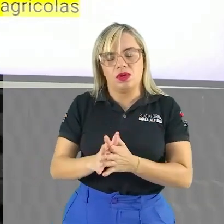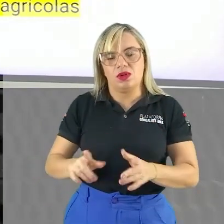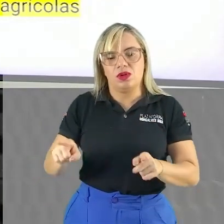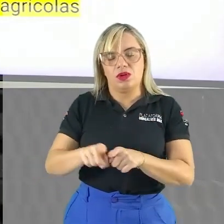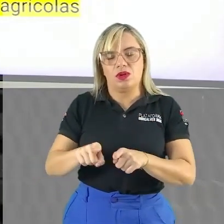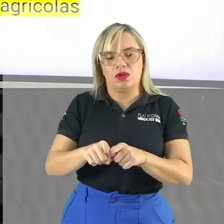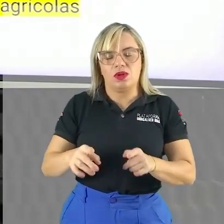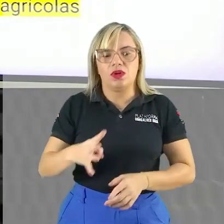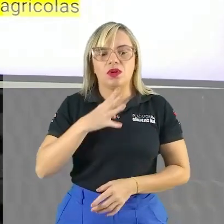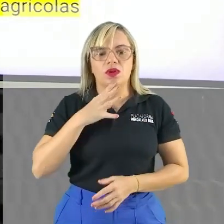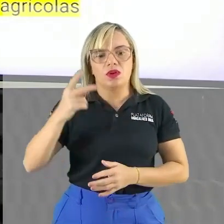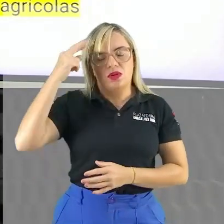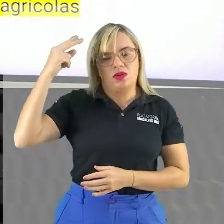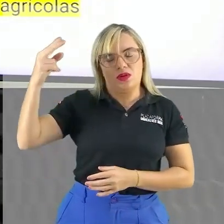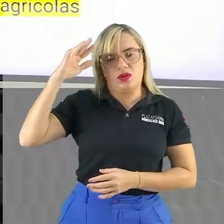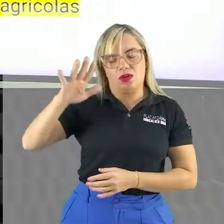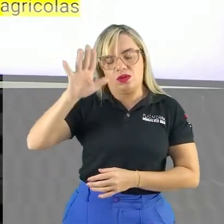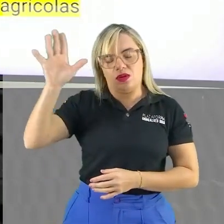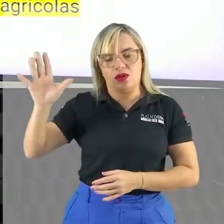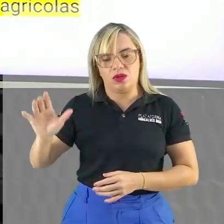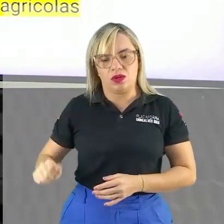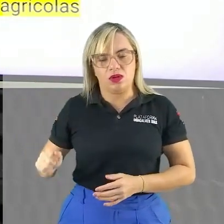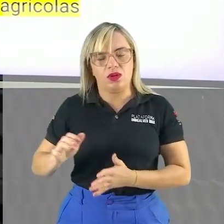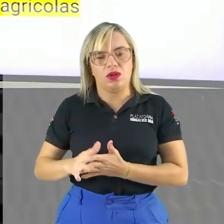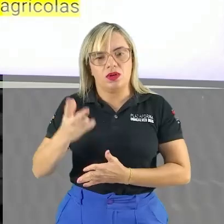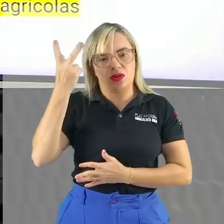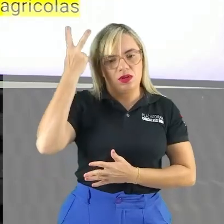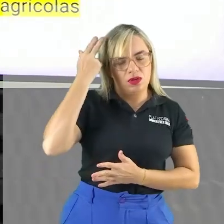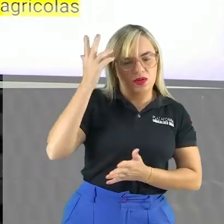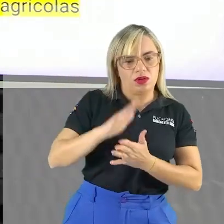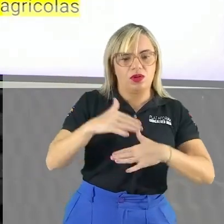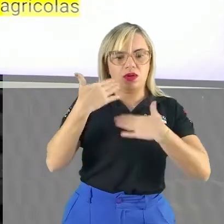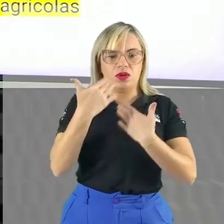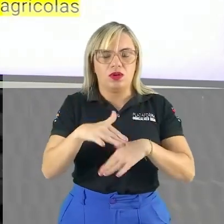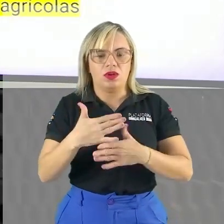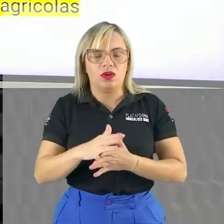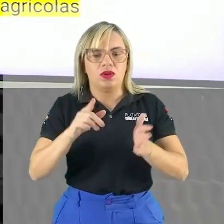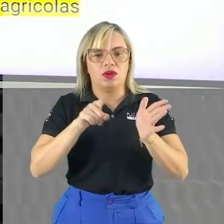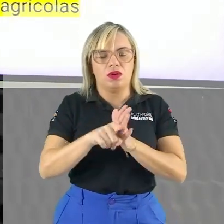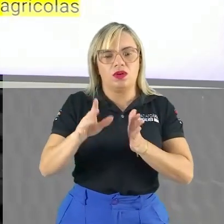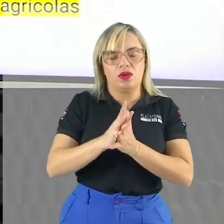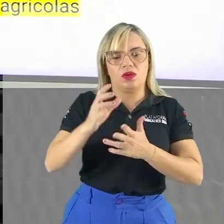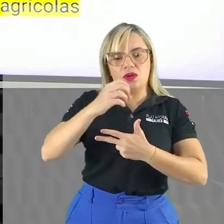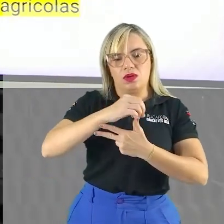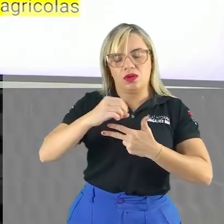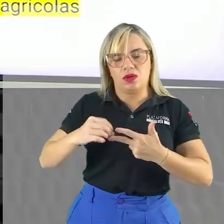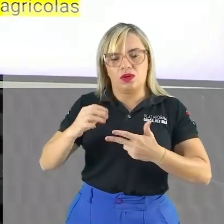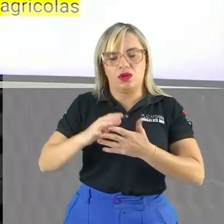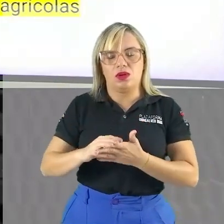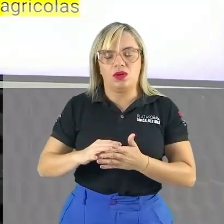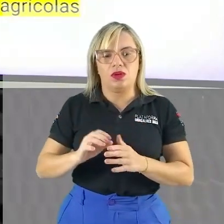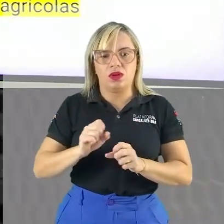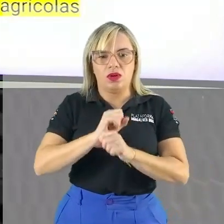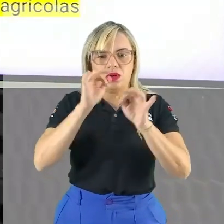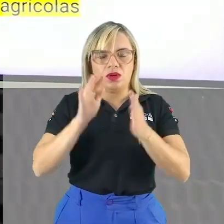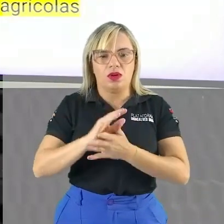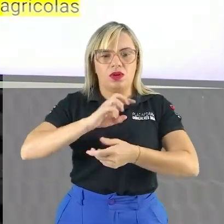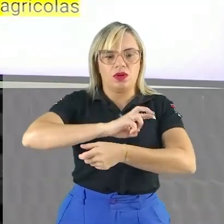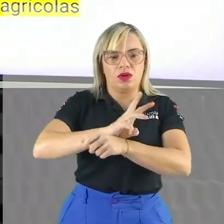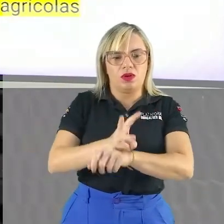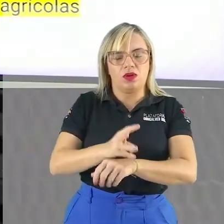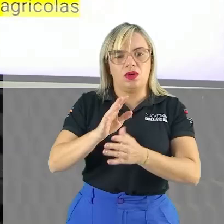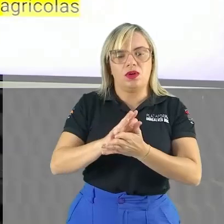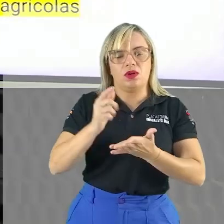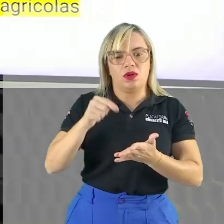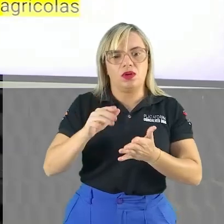sobre a história da África. Uma questão que geralmente vem caindo nos Enems e também, claro, aqui na UEMA, hora ou outra você coloca,